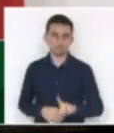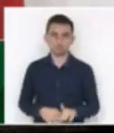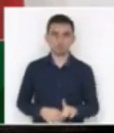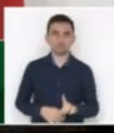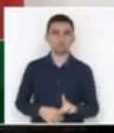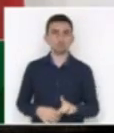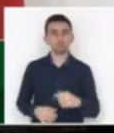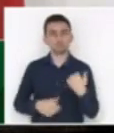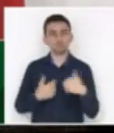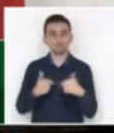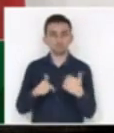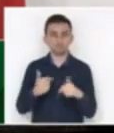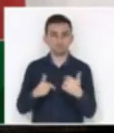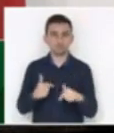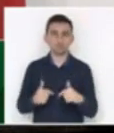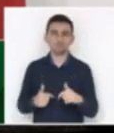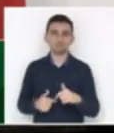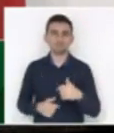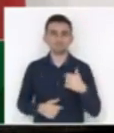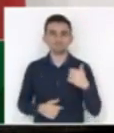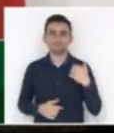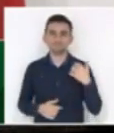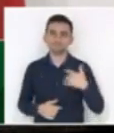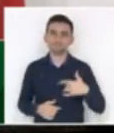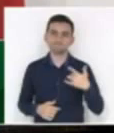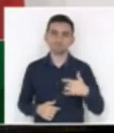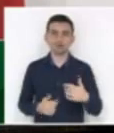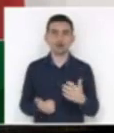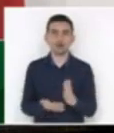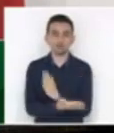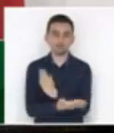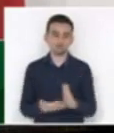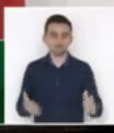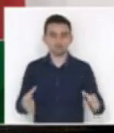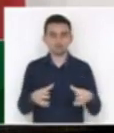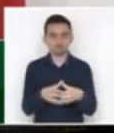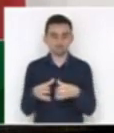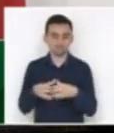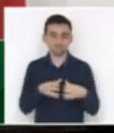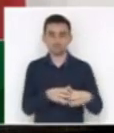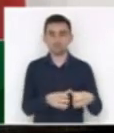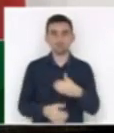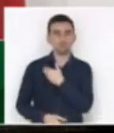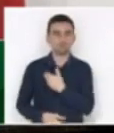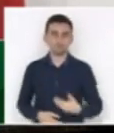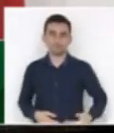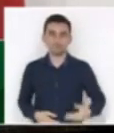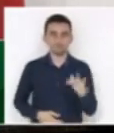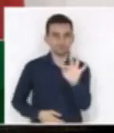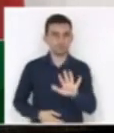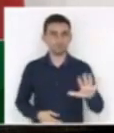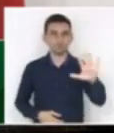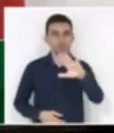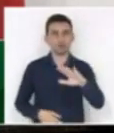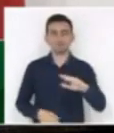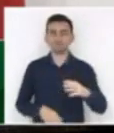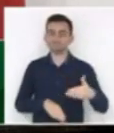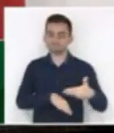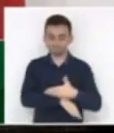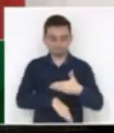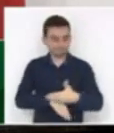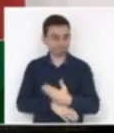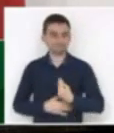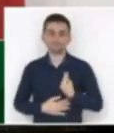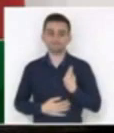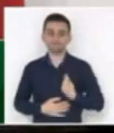Pena que alguns órgãos do governo federal não se faziam presente, até conversando com o deputado João Amin, né, não vieram para o